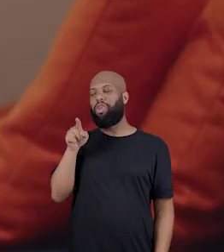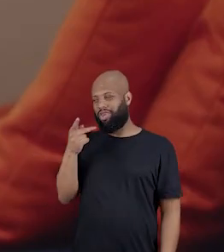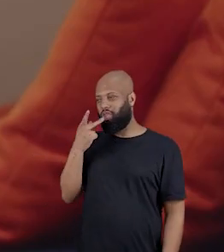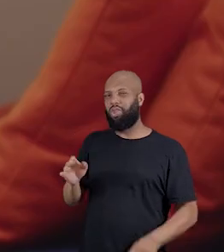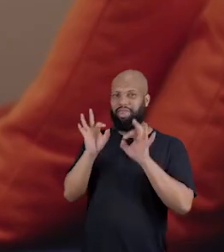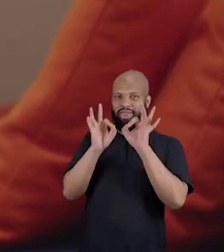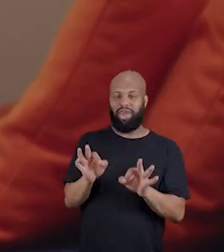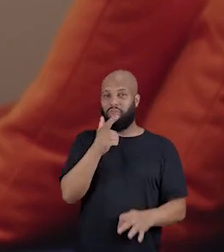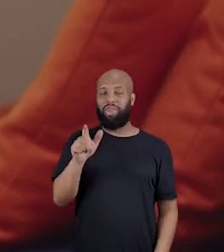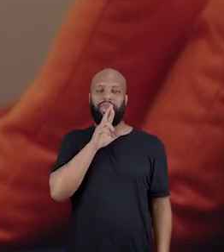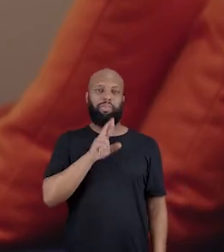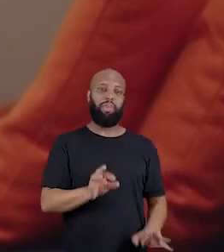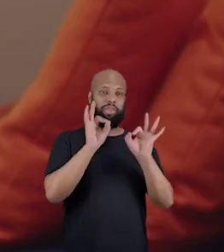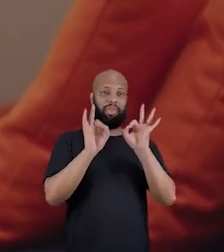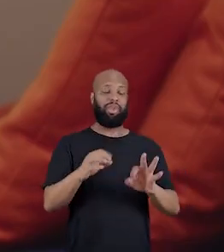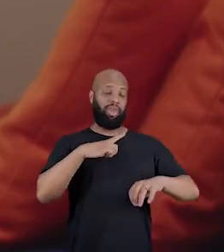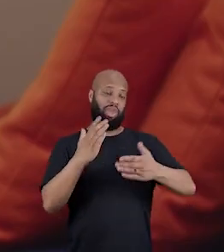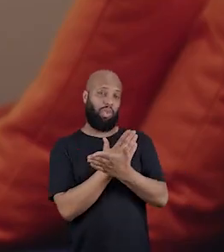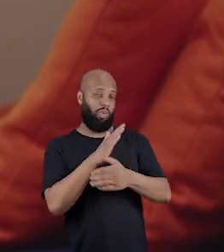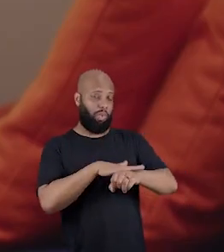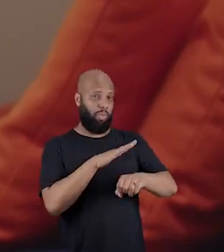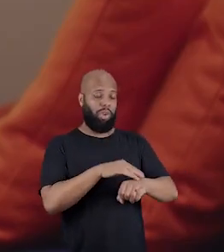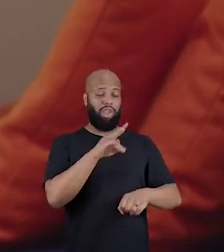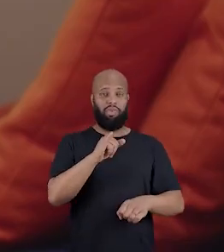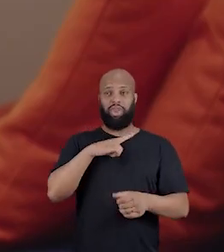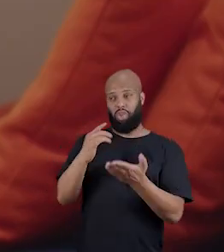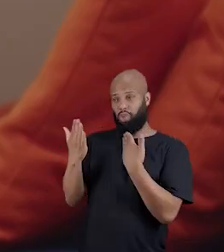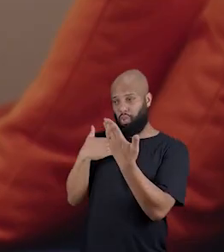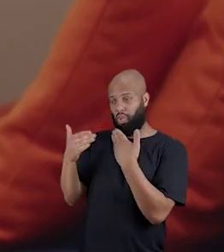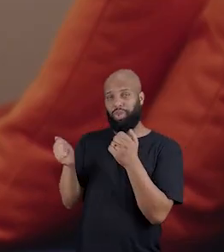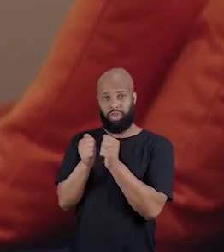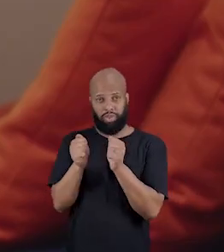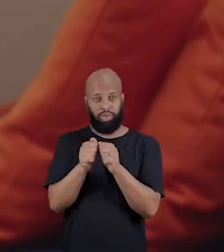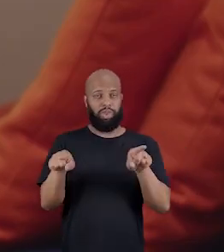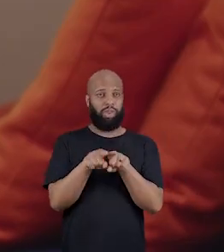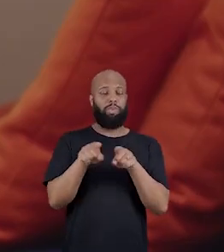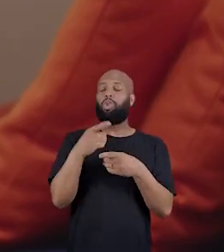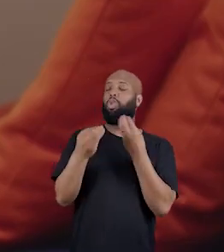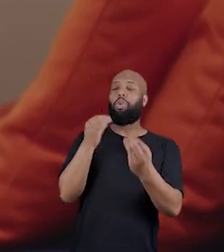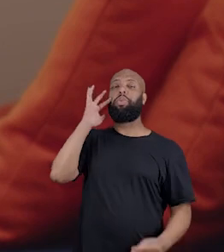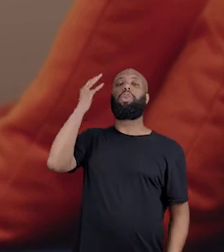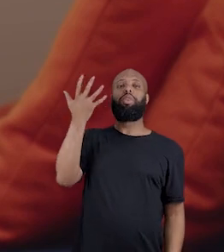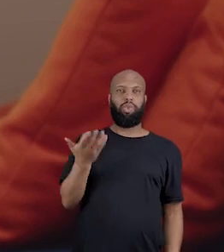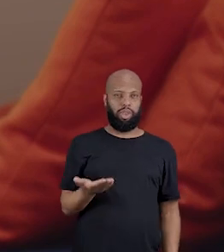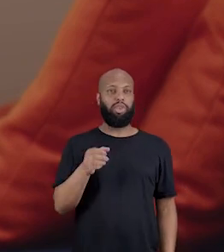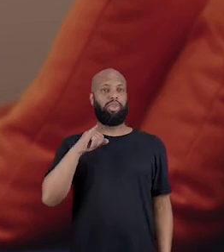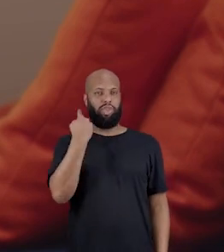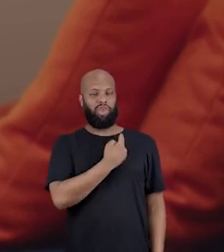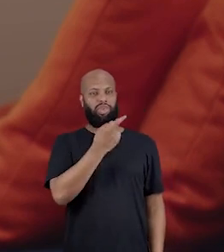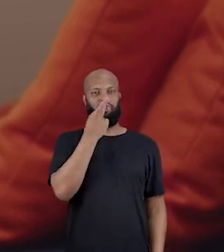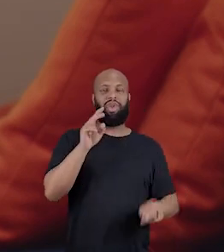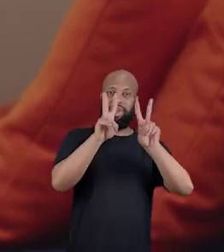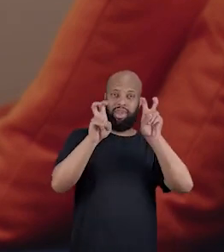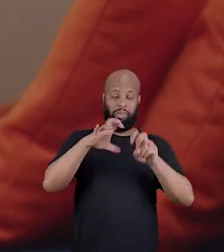esse é o ponto, você falou bem. Não tem resposta certa. Tem hora que você vai ter que se conversar, chegar a um consenso de alguma solução em comum. E